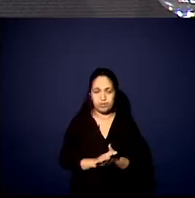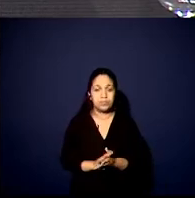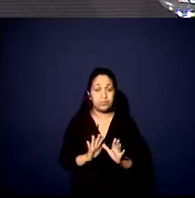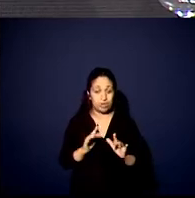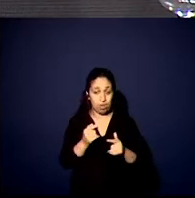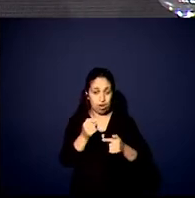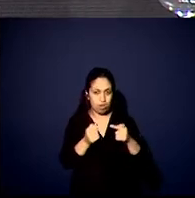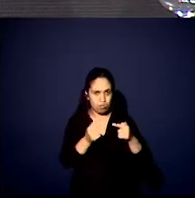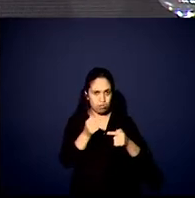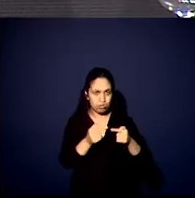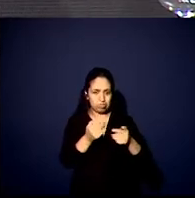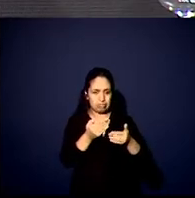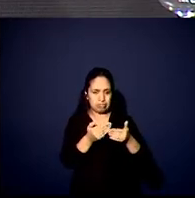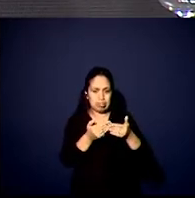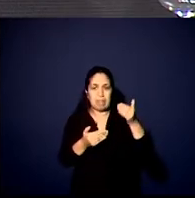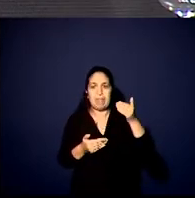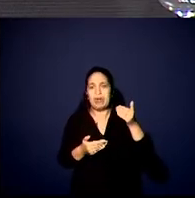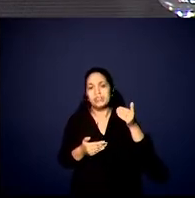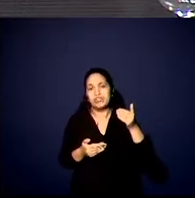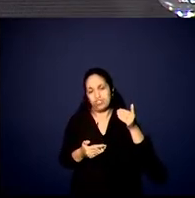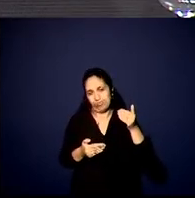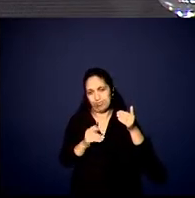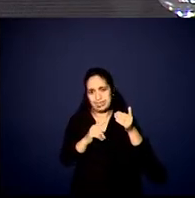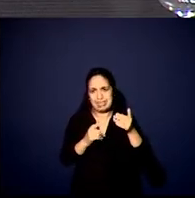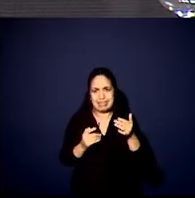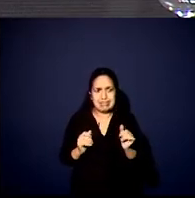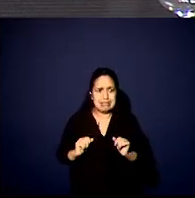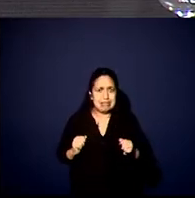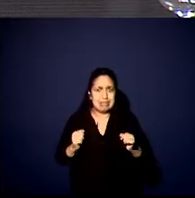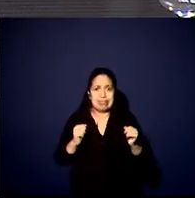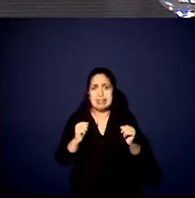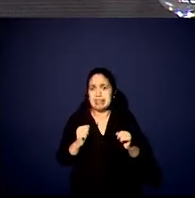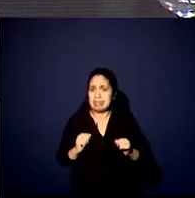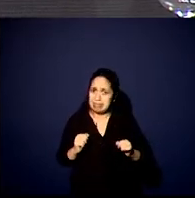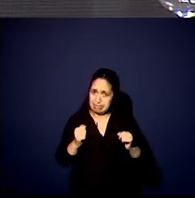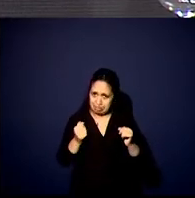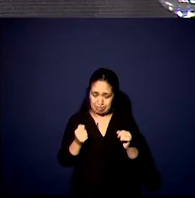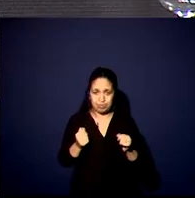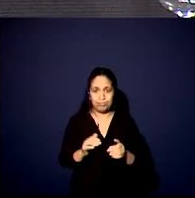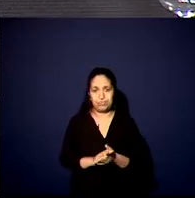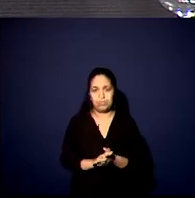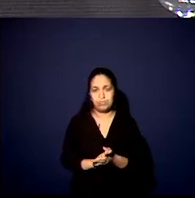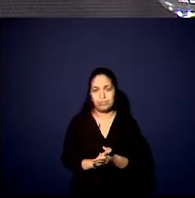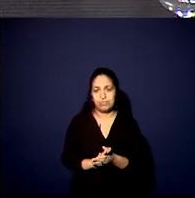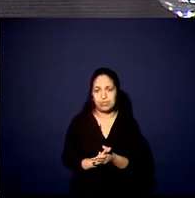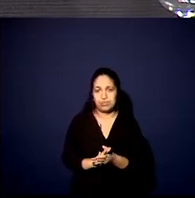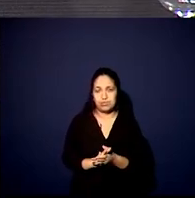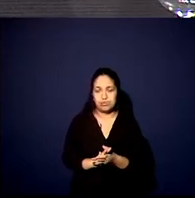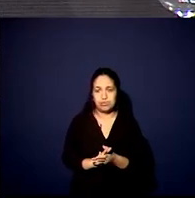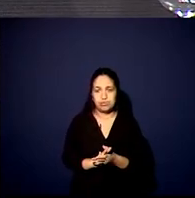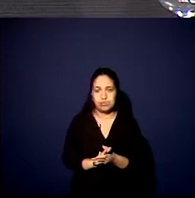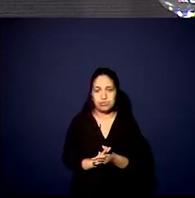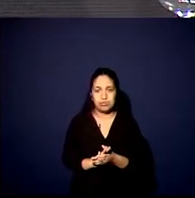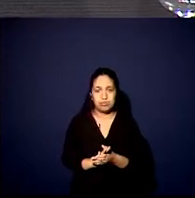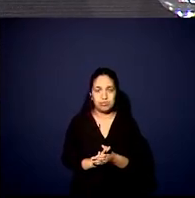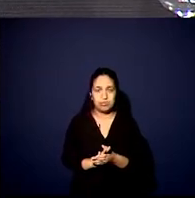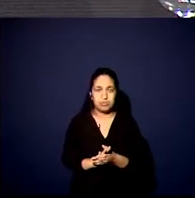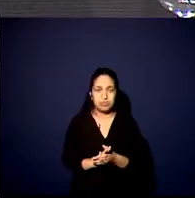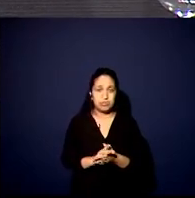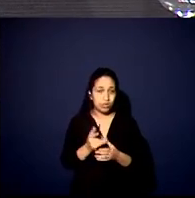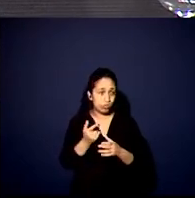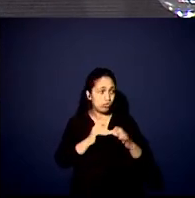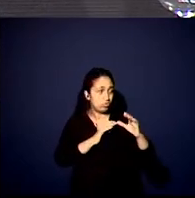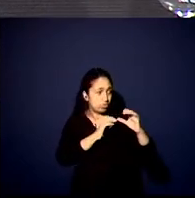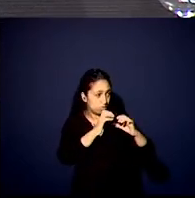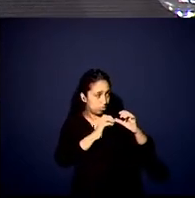perde a funcionalidade exatamente por esse tensionamentos e portanto não é a agência precípua de arbitramento dos